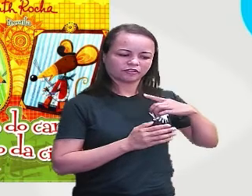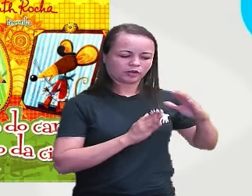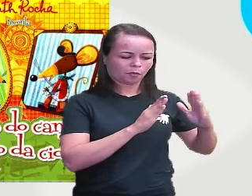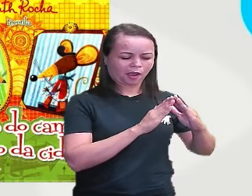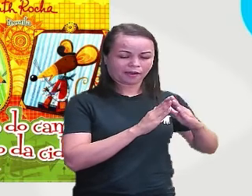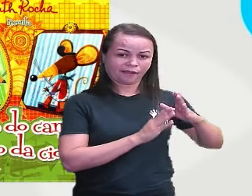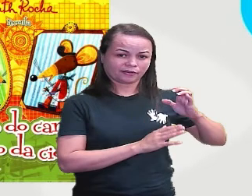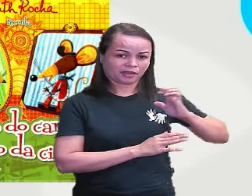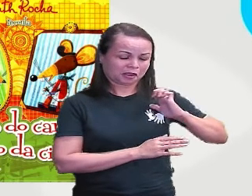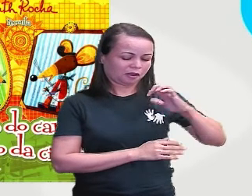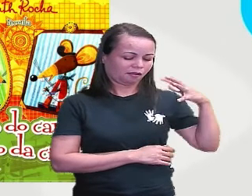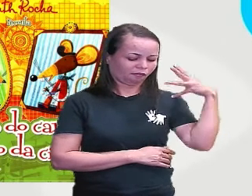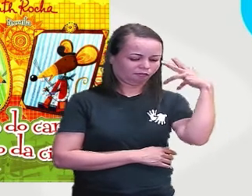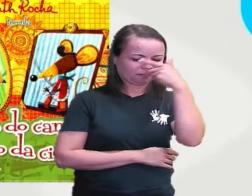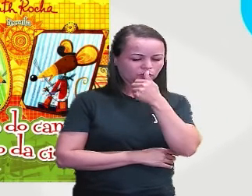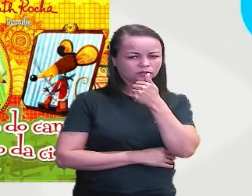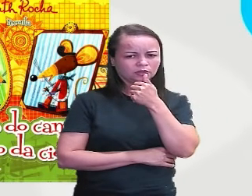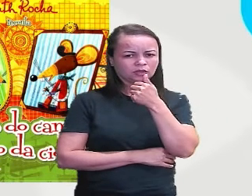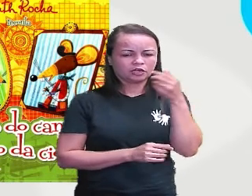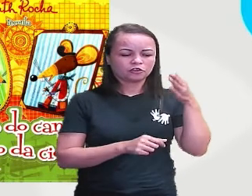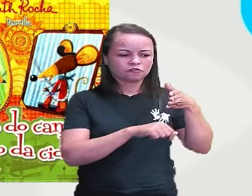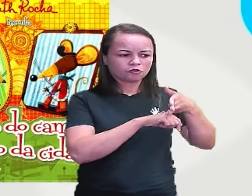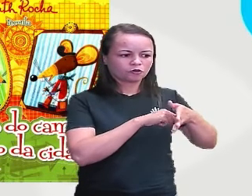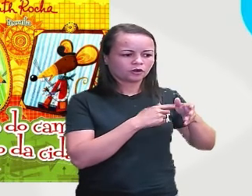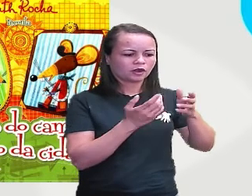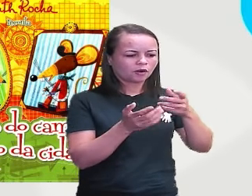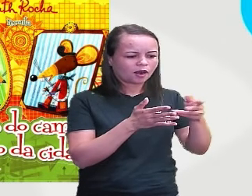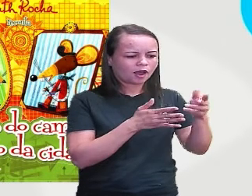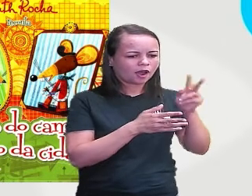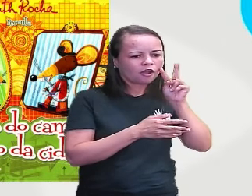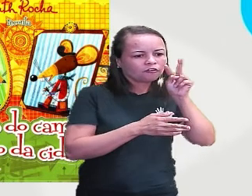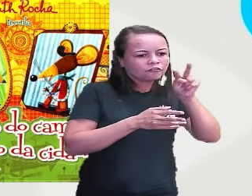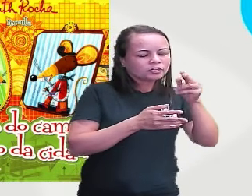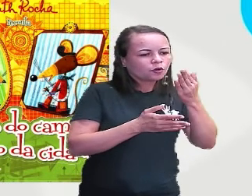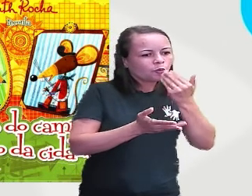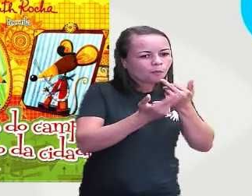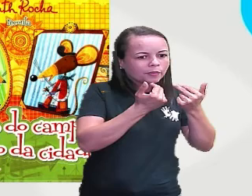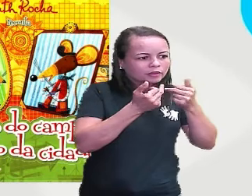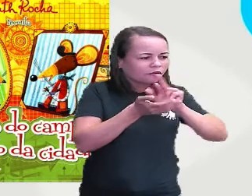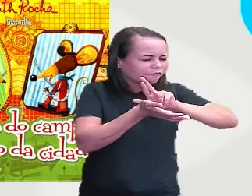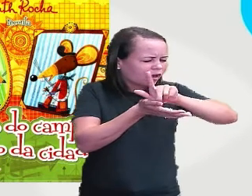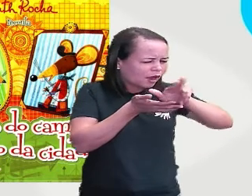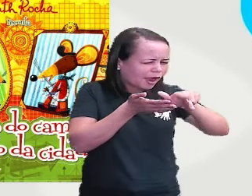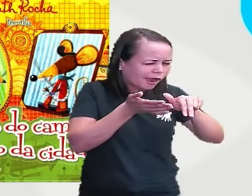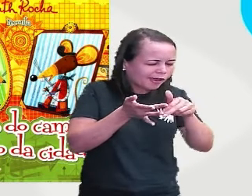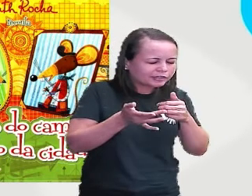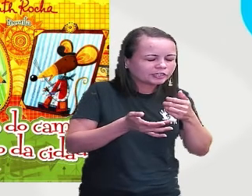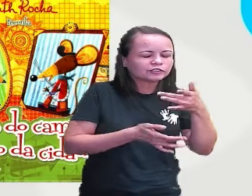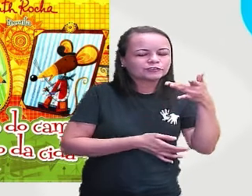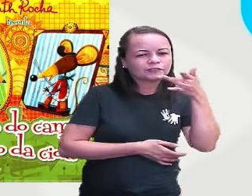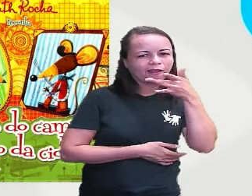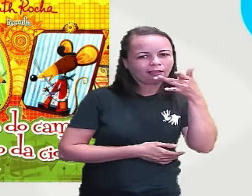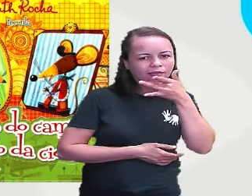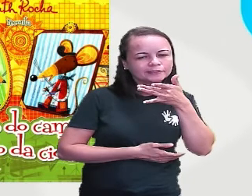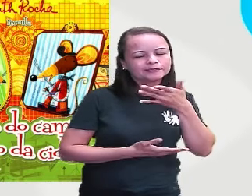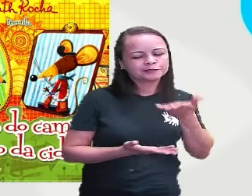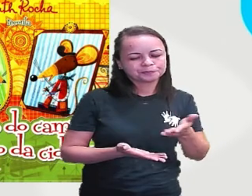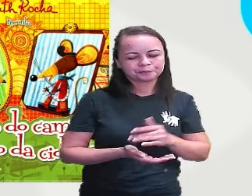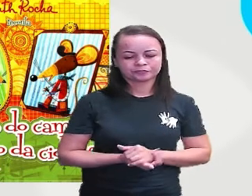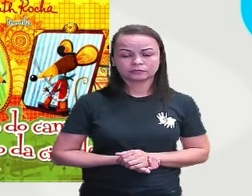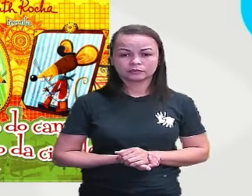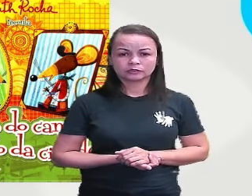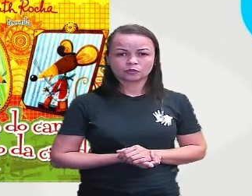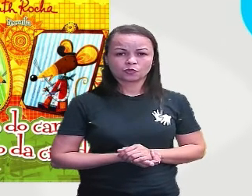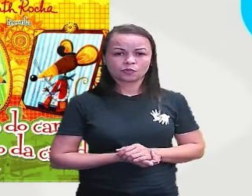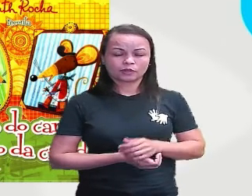e bonita. Foram logo à despensa e estavam muito bem, se empanturrando de comidas fartas e gostosas. Quando entrou